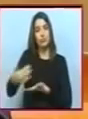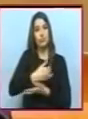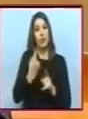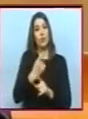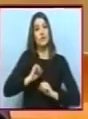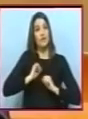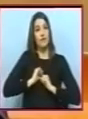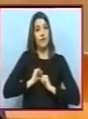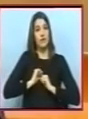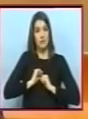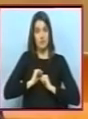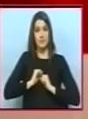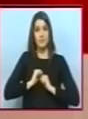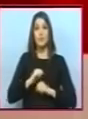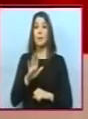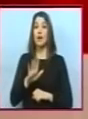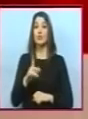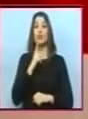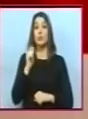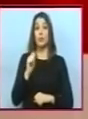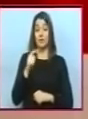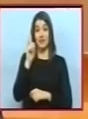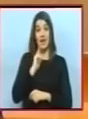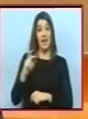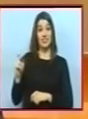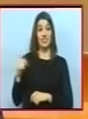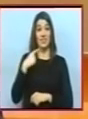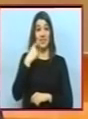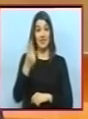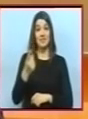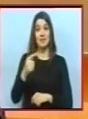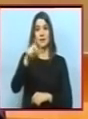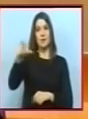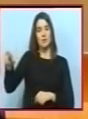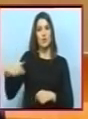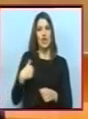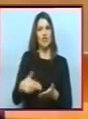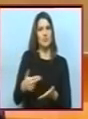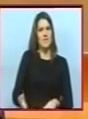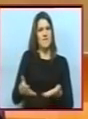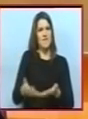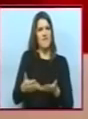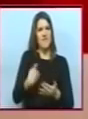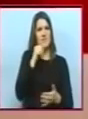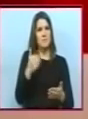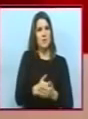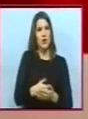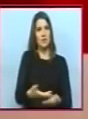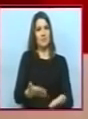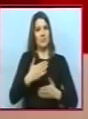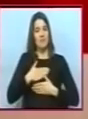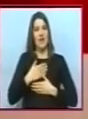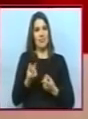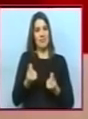produzem. Mas não cedendo à pressão, como dizia a Alexandra, depois de quem está à espera que a pessoa morra, para ficar com o bem ou com o